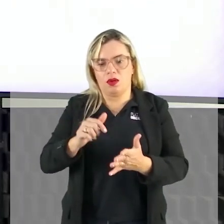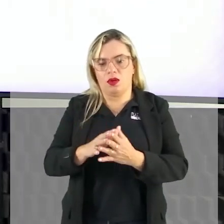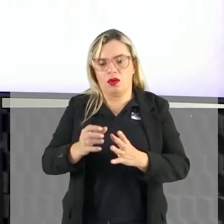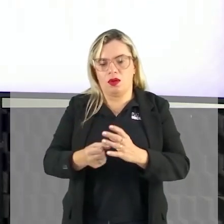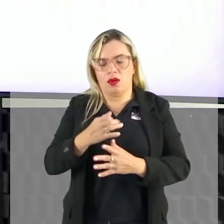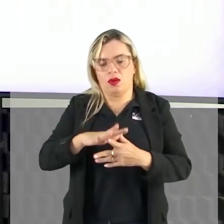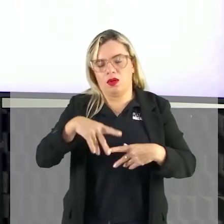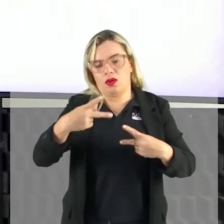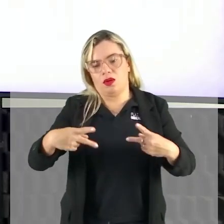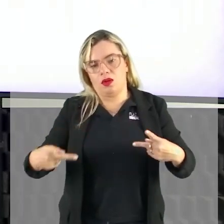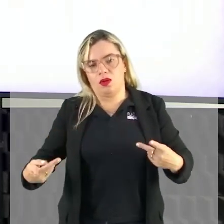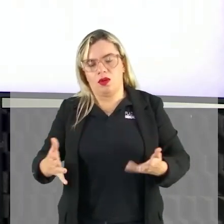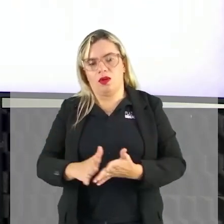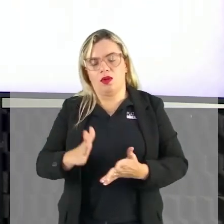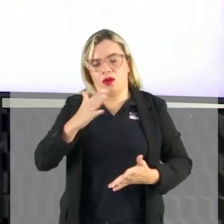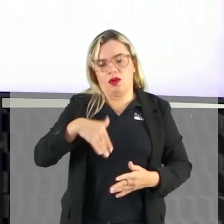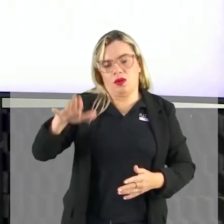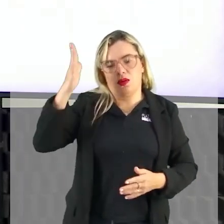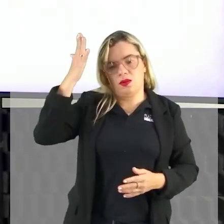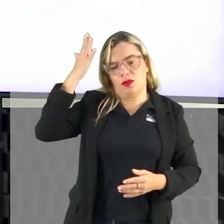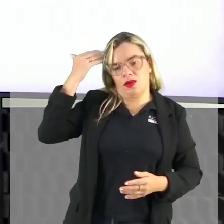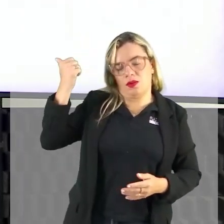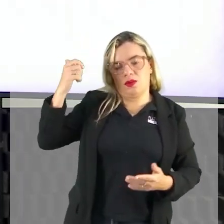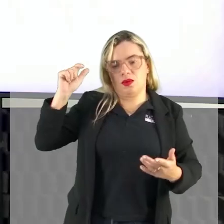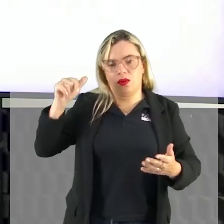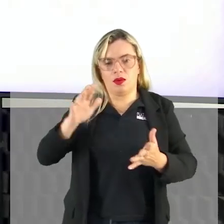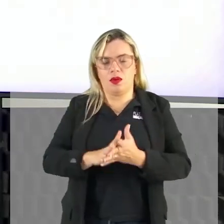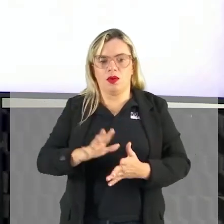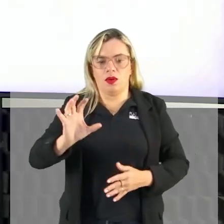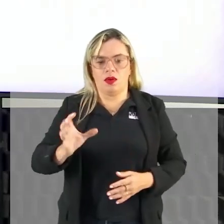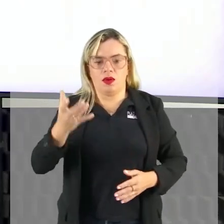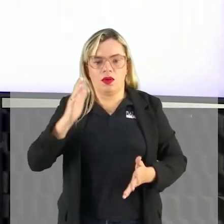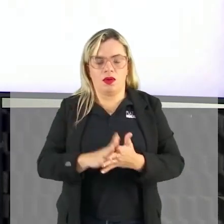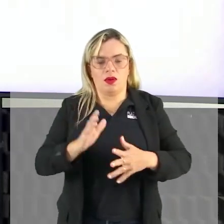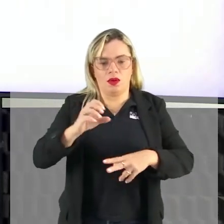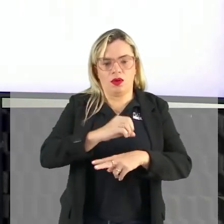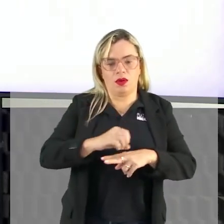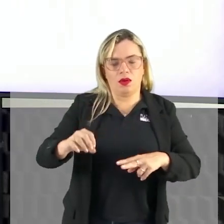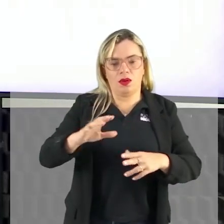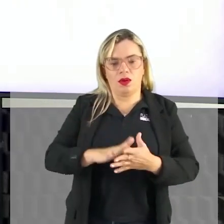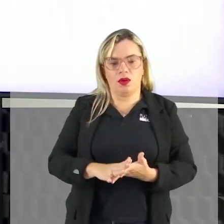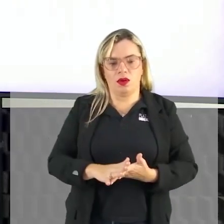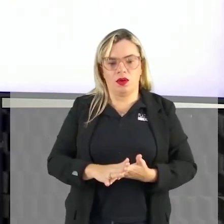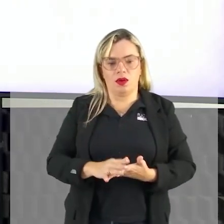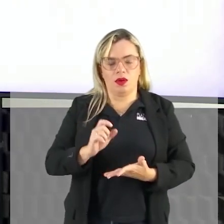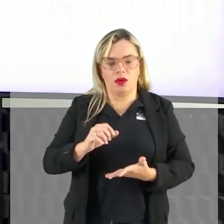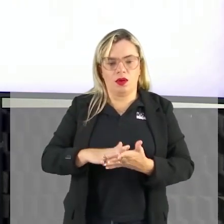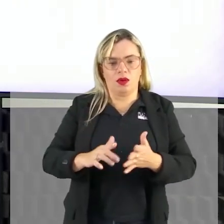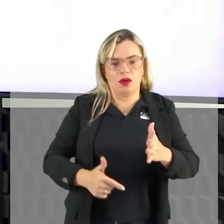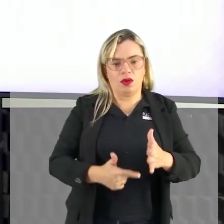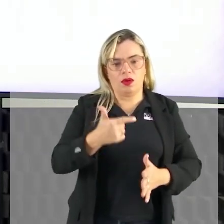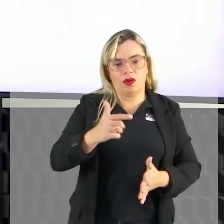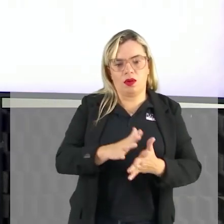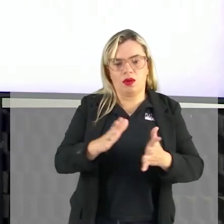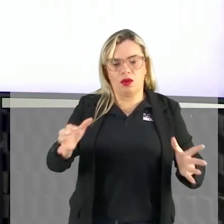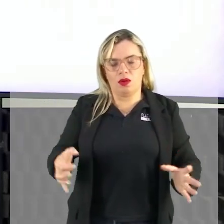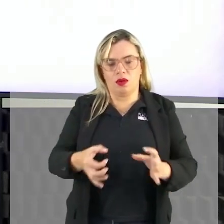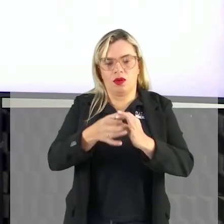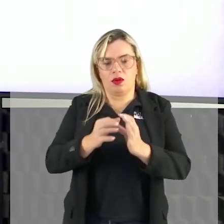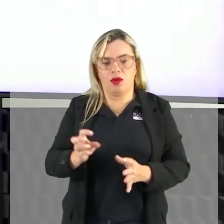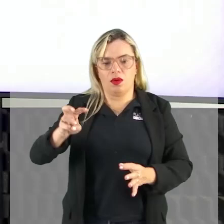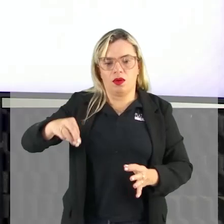proteica, já que a gente sabe que a síntese proteica ocorre lá no ribossomo, né? Nos ribossomos. O segundo, ele se